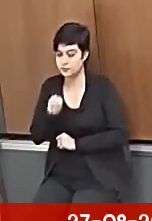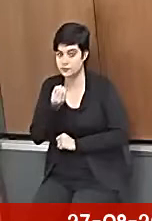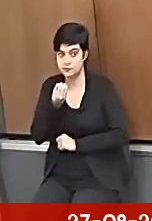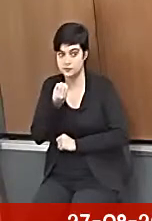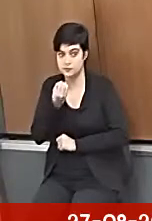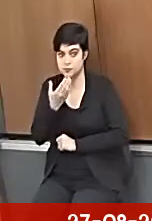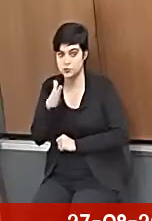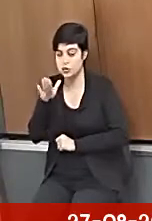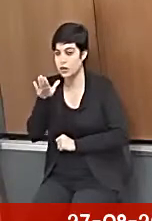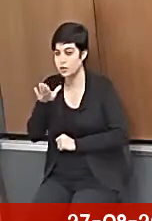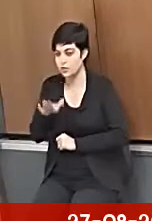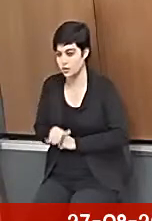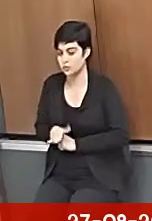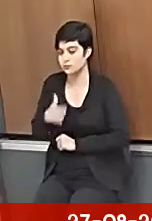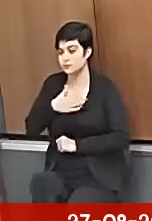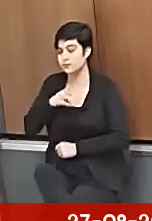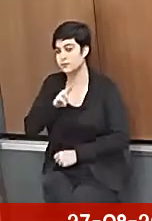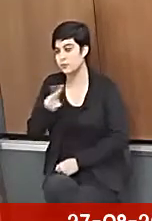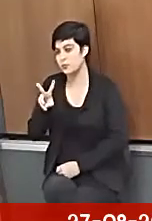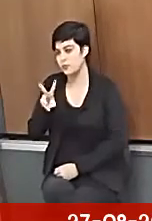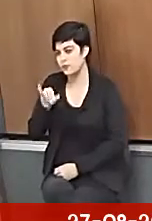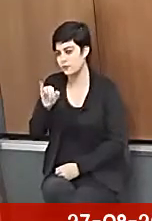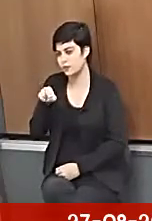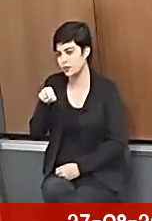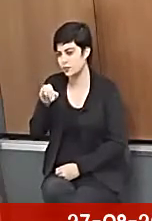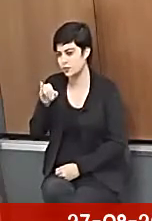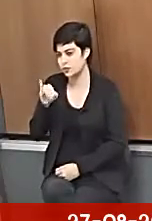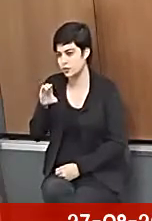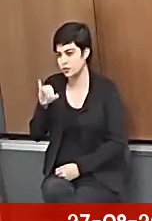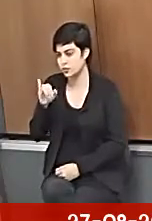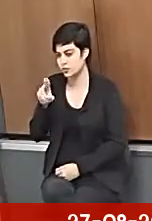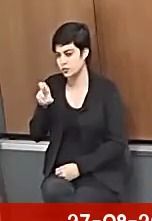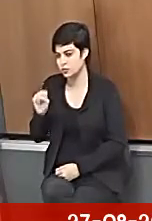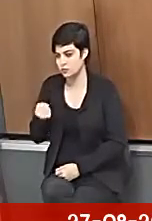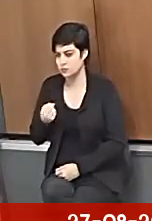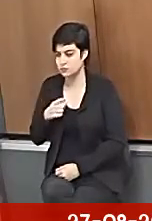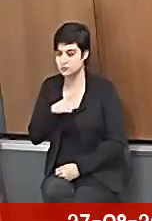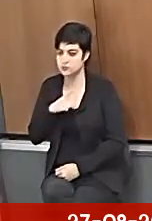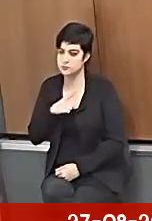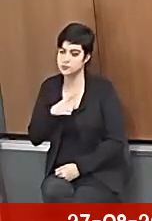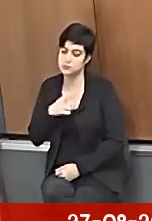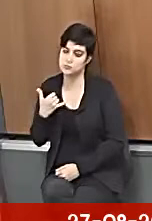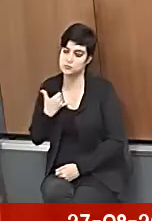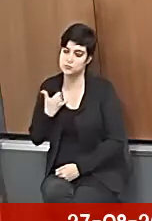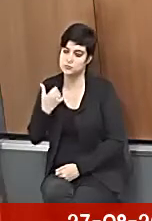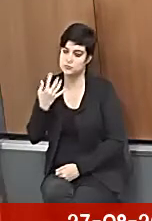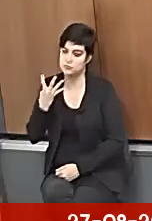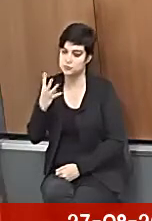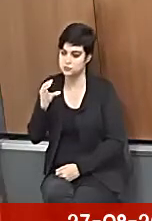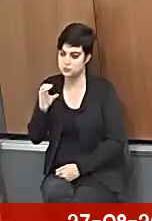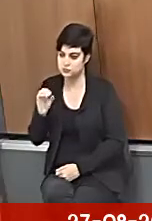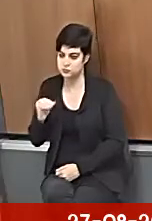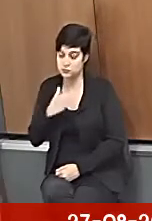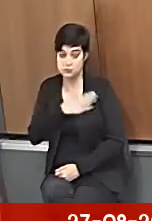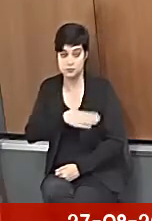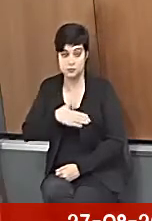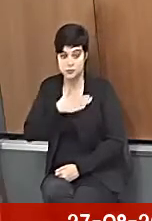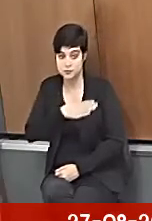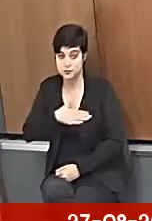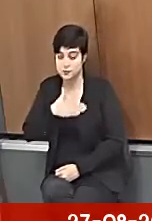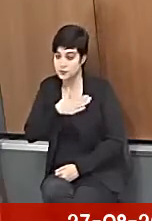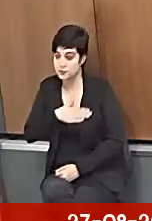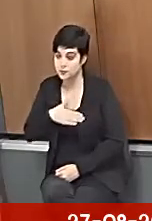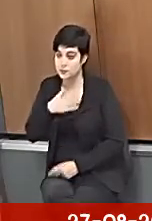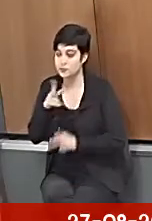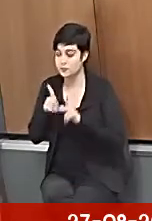dirce explicar meu nome é vinícius eu tenho 40 anos tem eu gosto muito tu